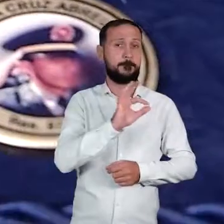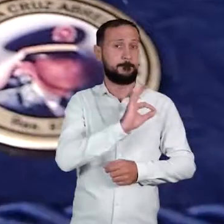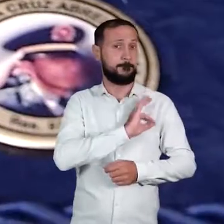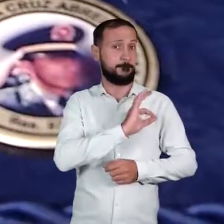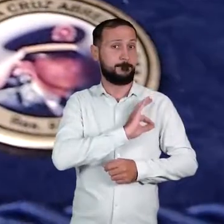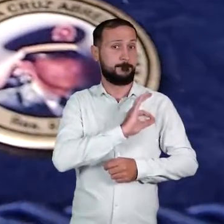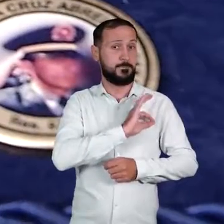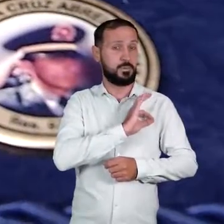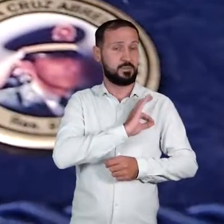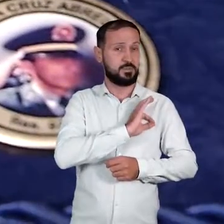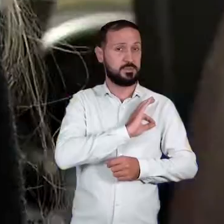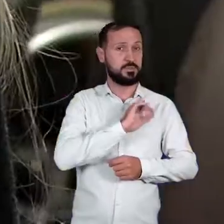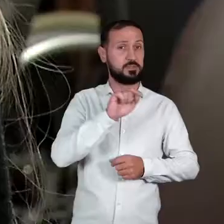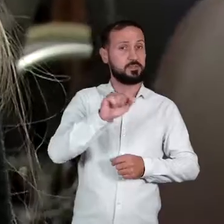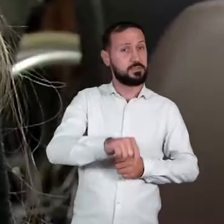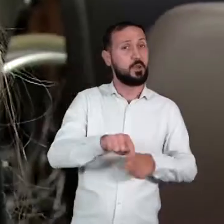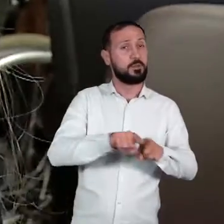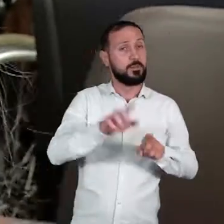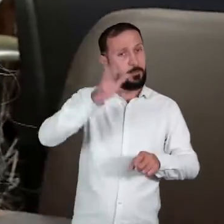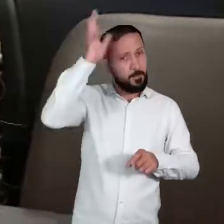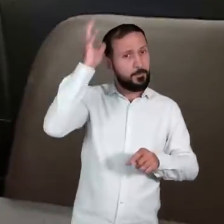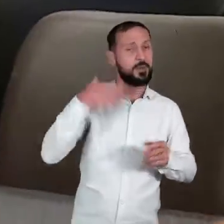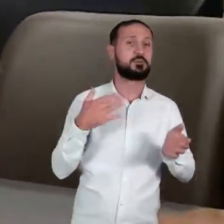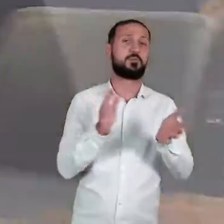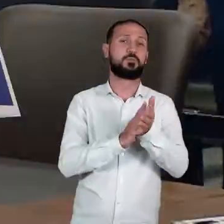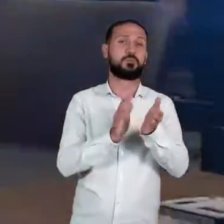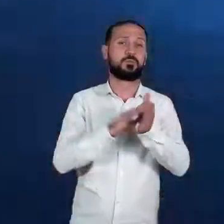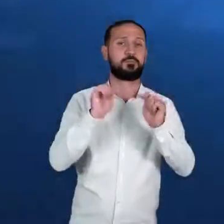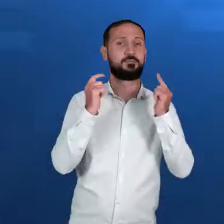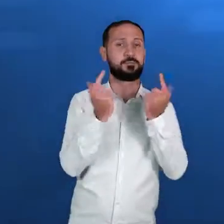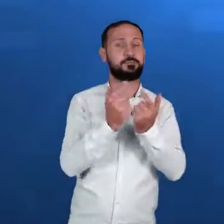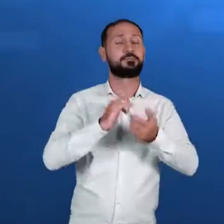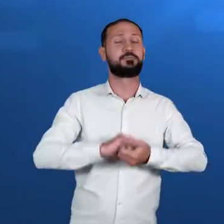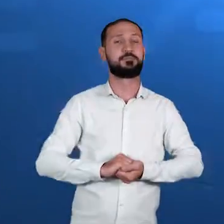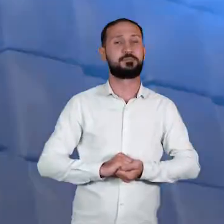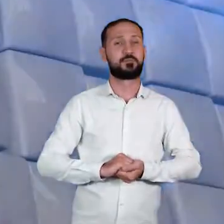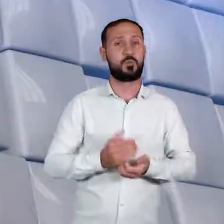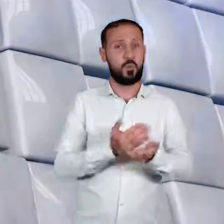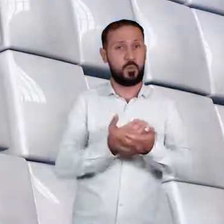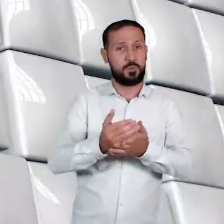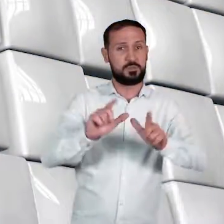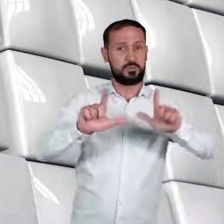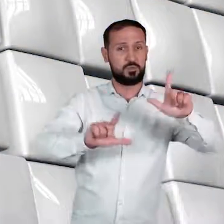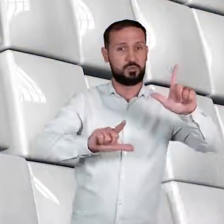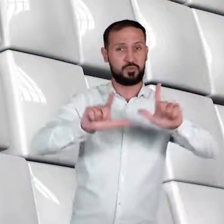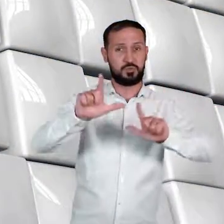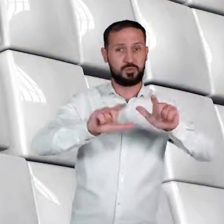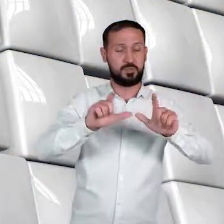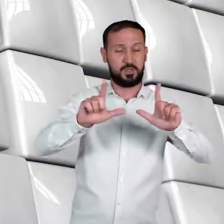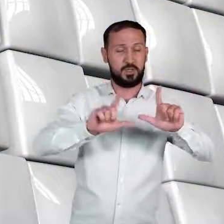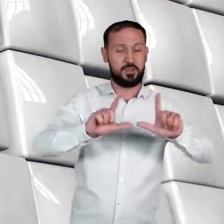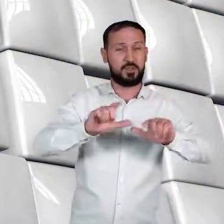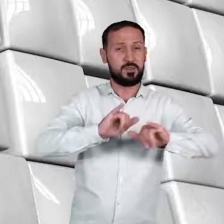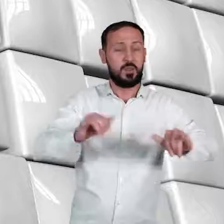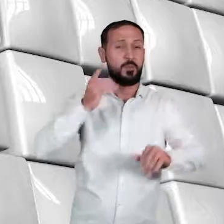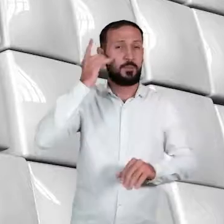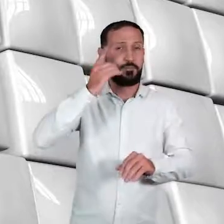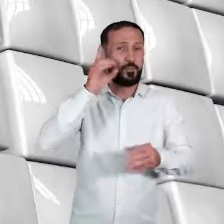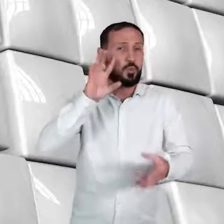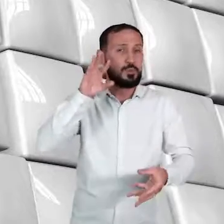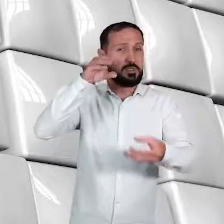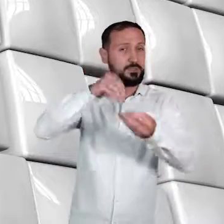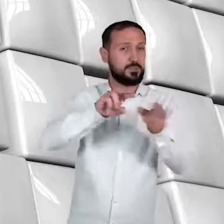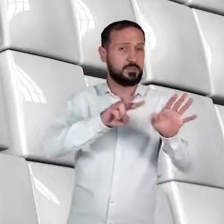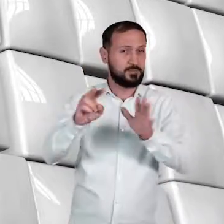policiais militares e bombeiros são homenageados pela Assembleia. O Jornal Parlamentar, com o resumo da